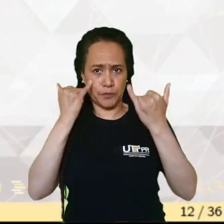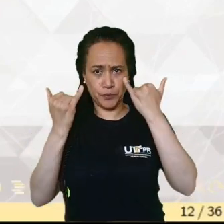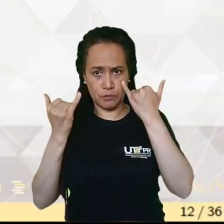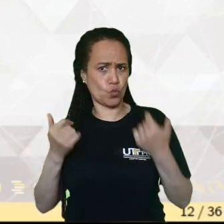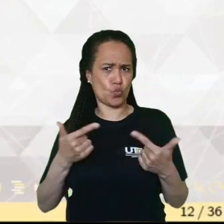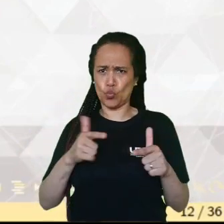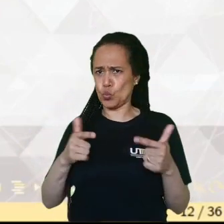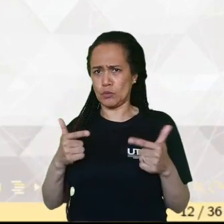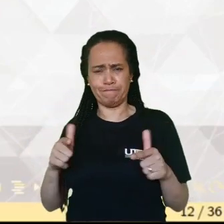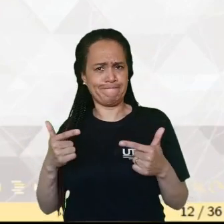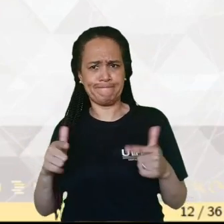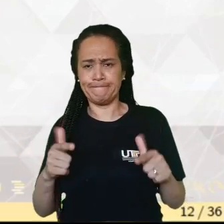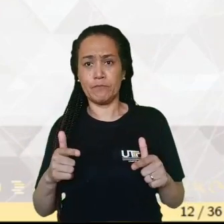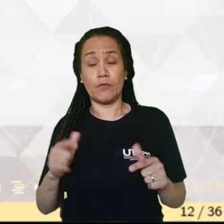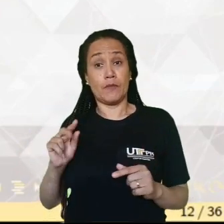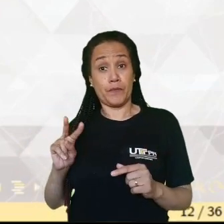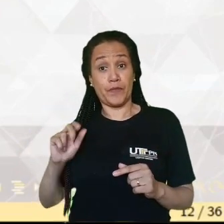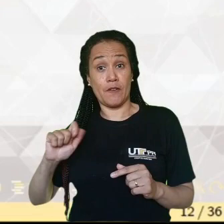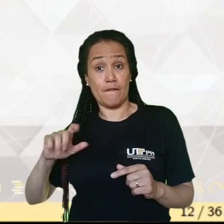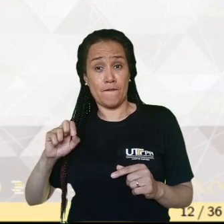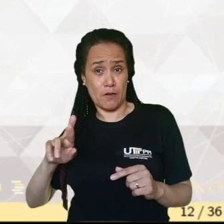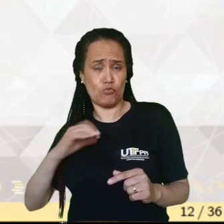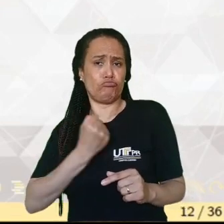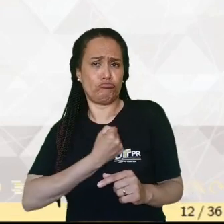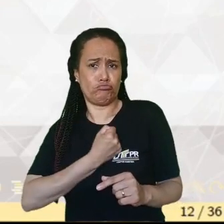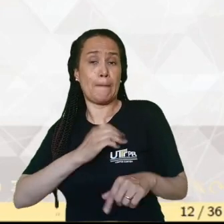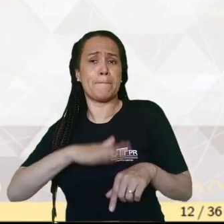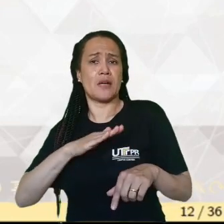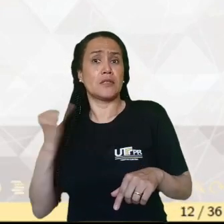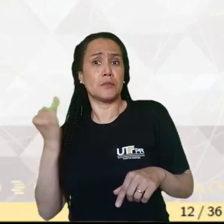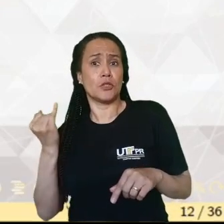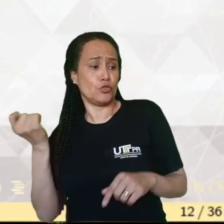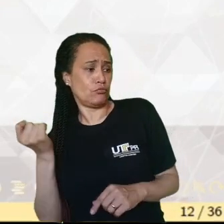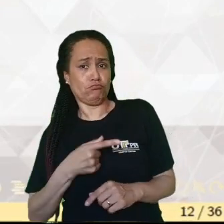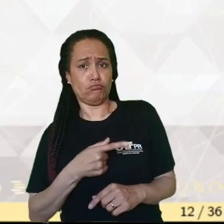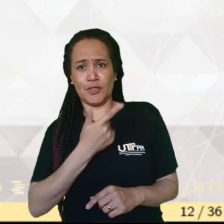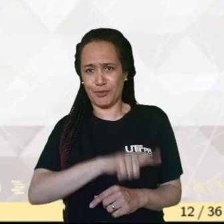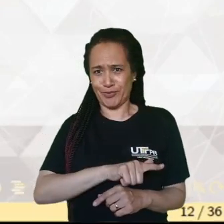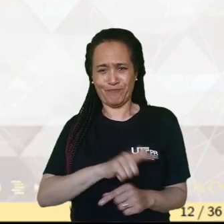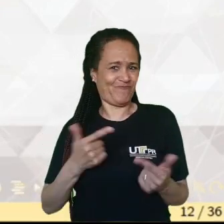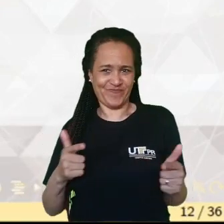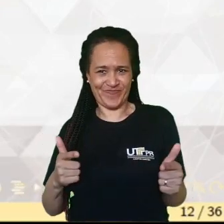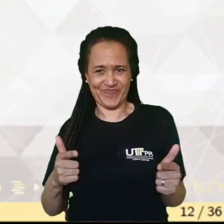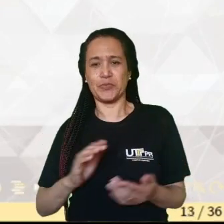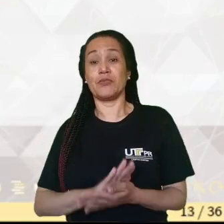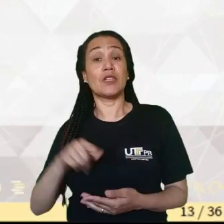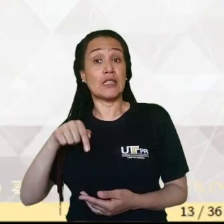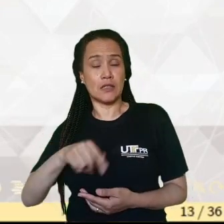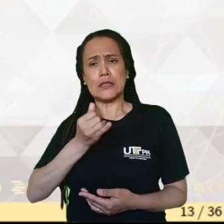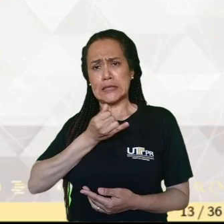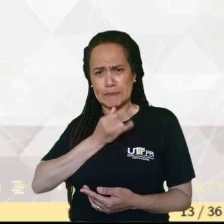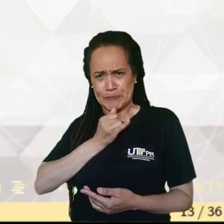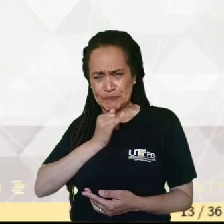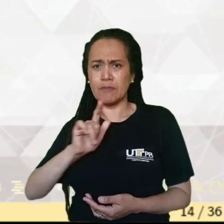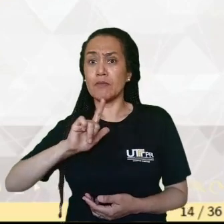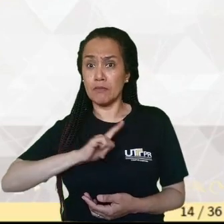igualmente importantes em termos de informação. Não há nenhum ponto, não há nenhum valor que é mais importante do que o outro. Então, nesse